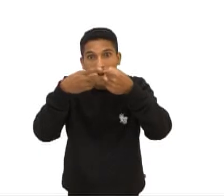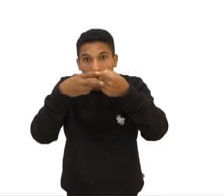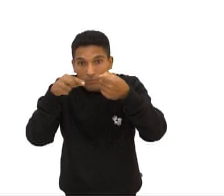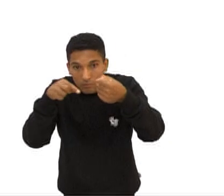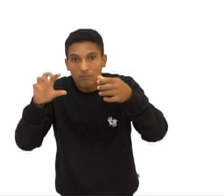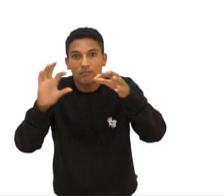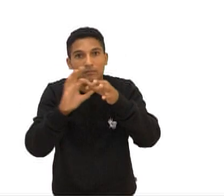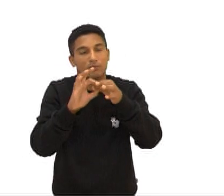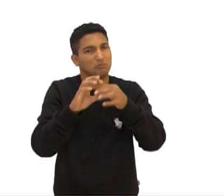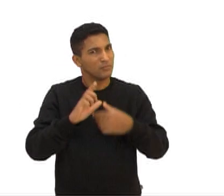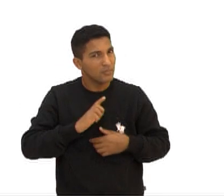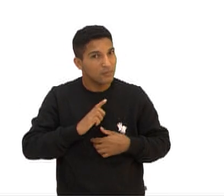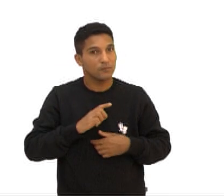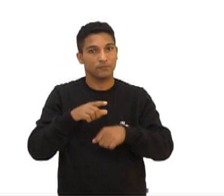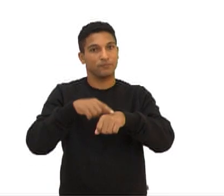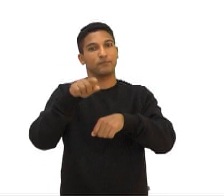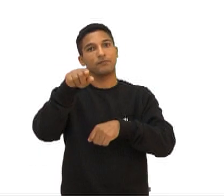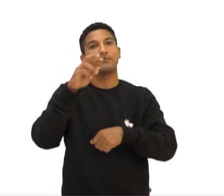vocês.